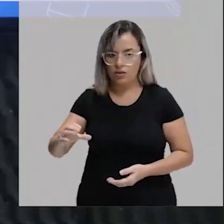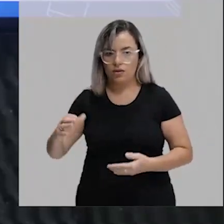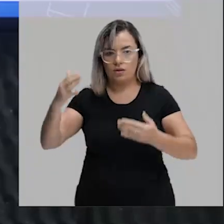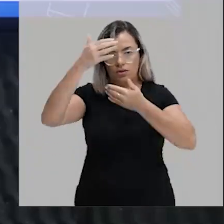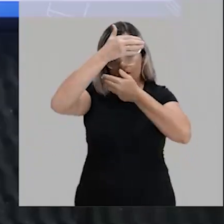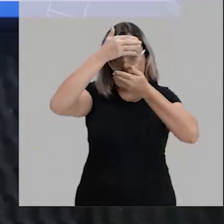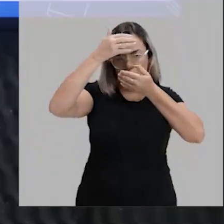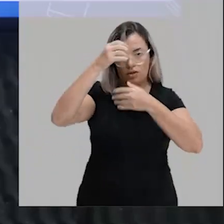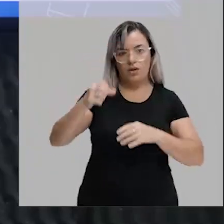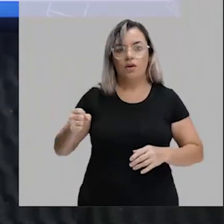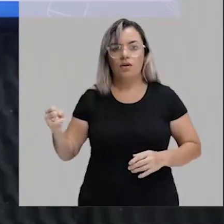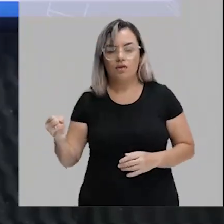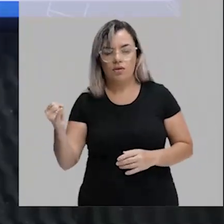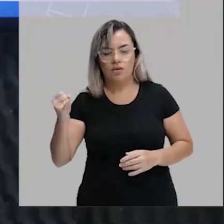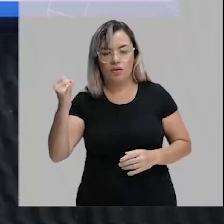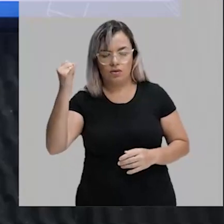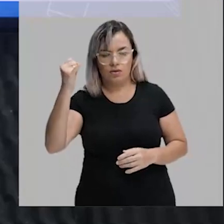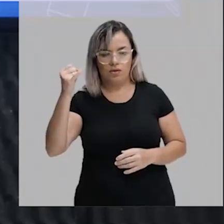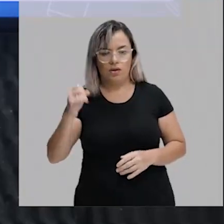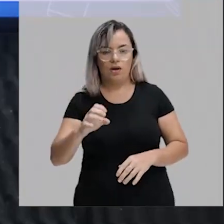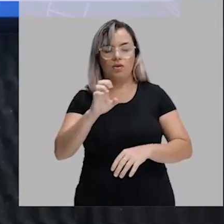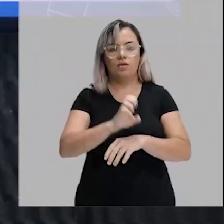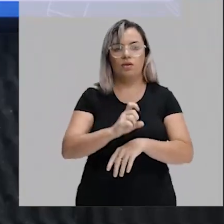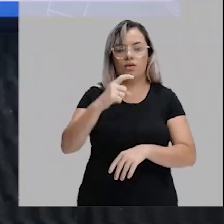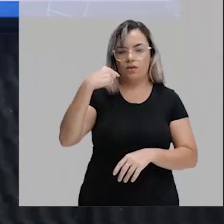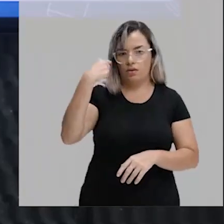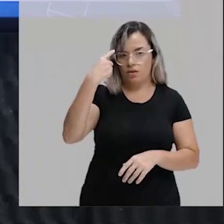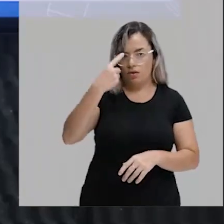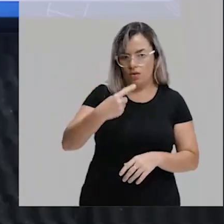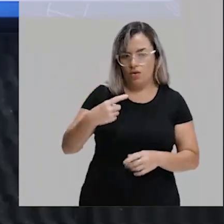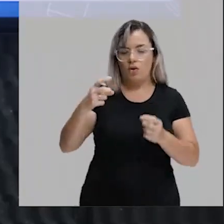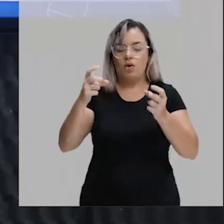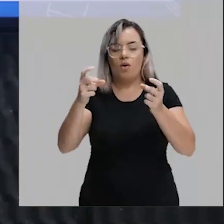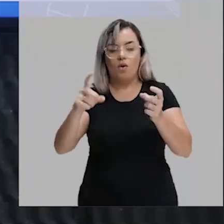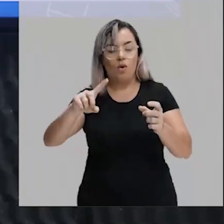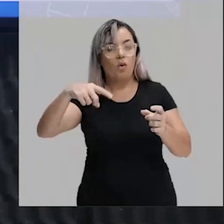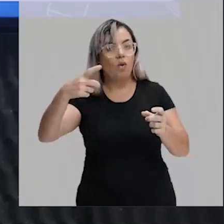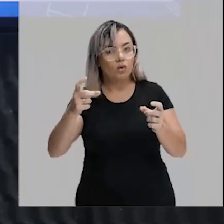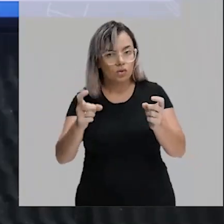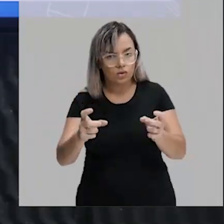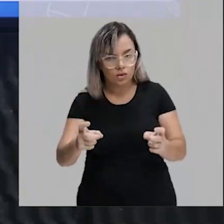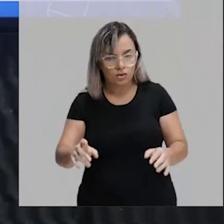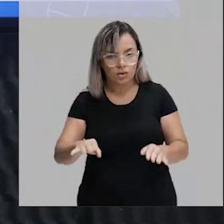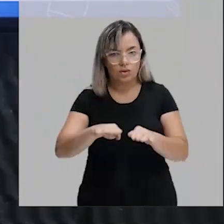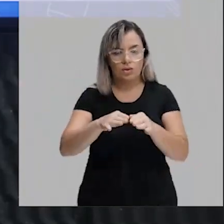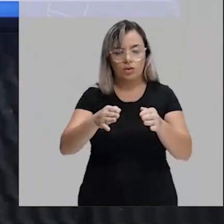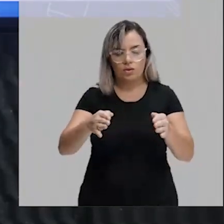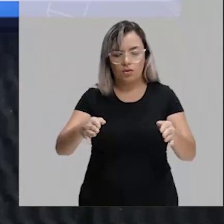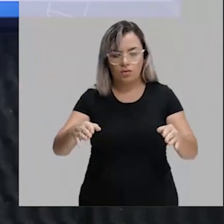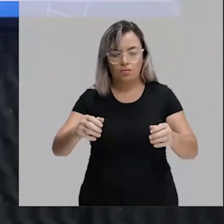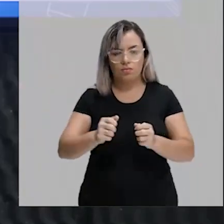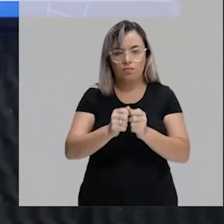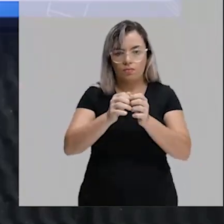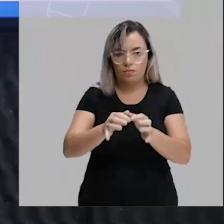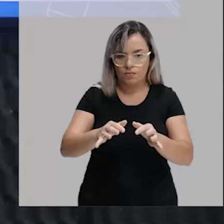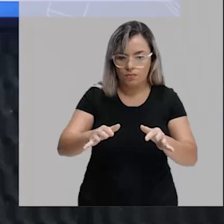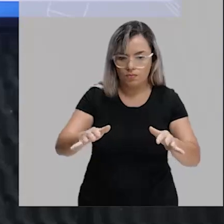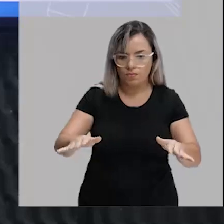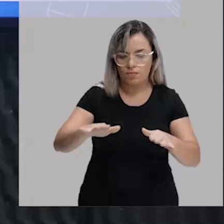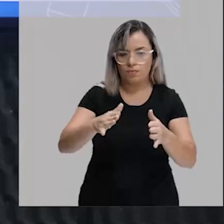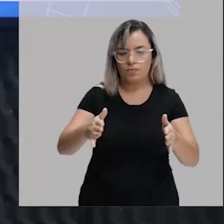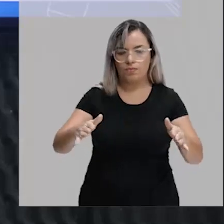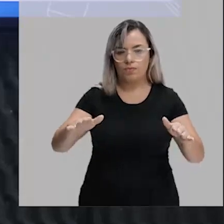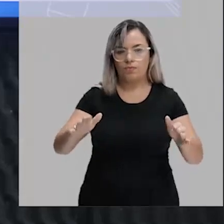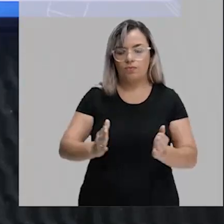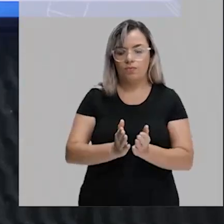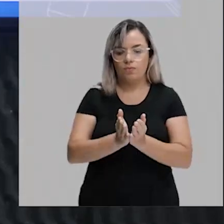espanhol. Uma outra particularidade da expansão ultramarina espanhola é que nós estamos diante